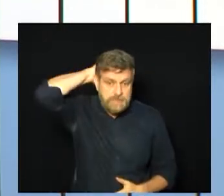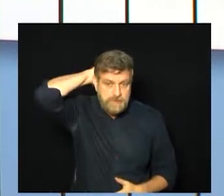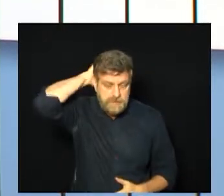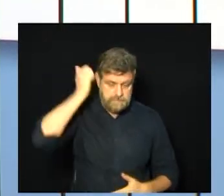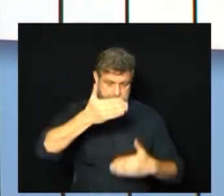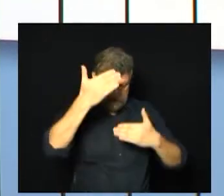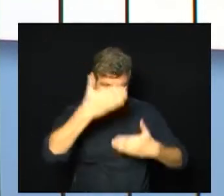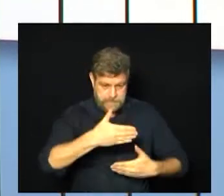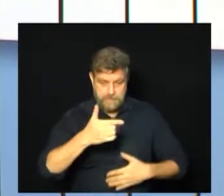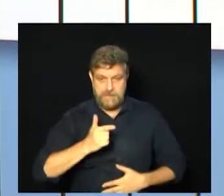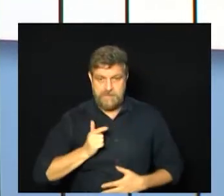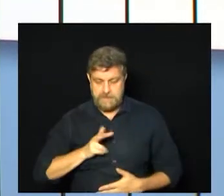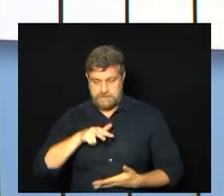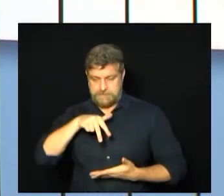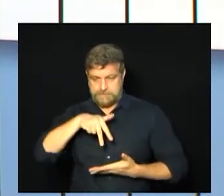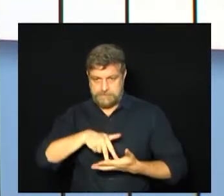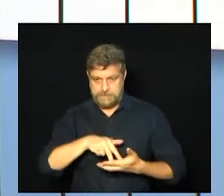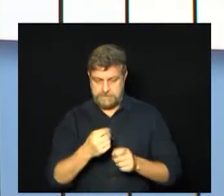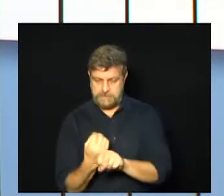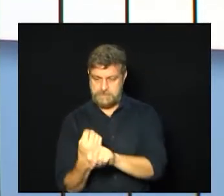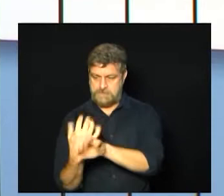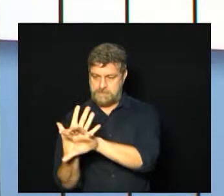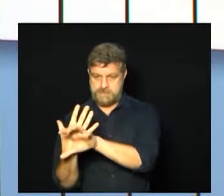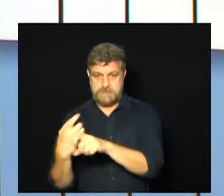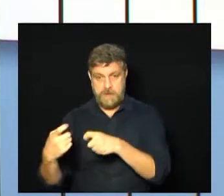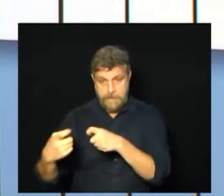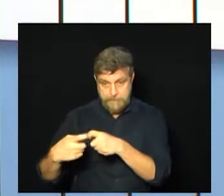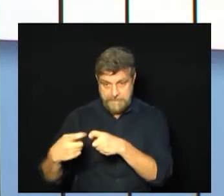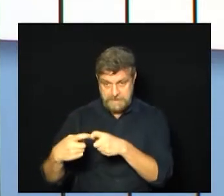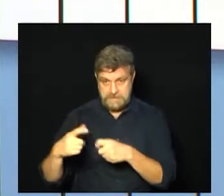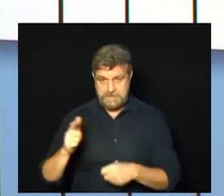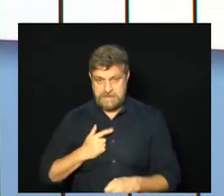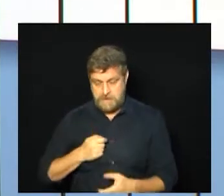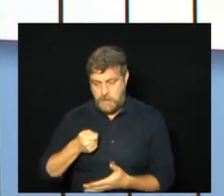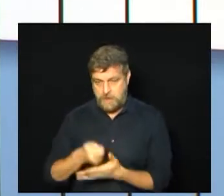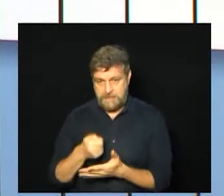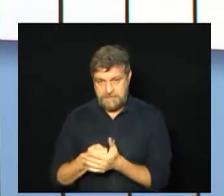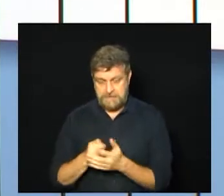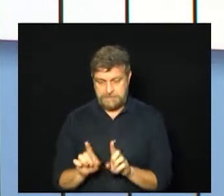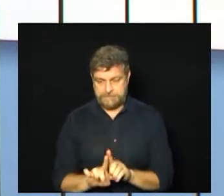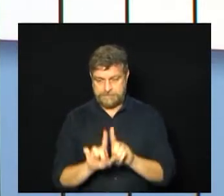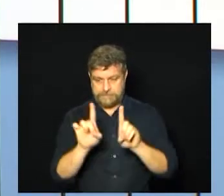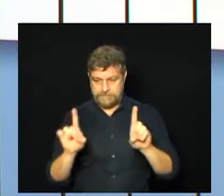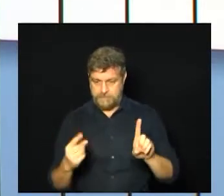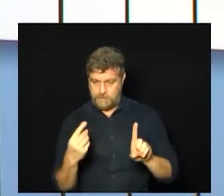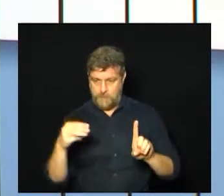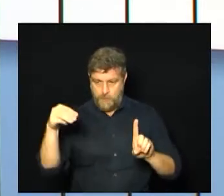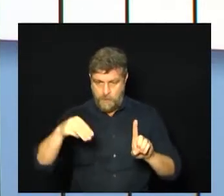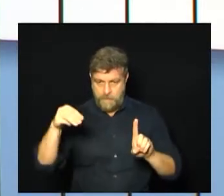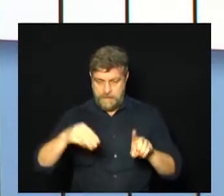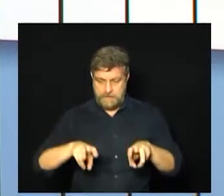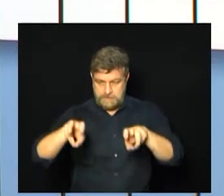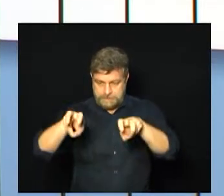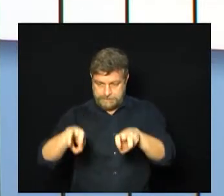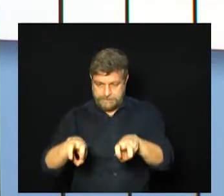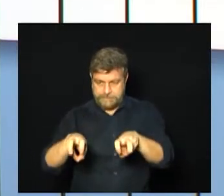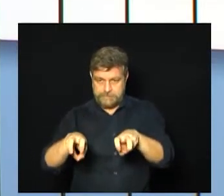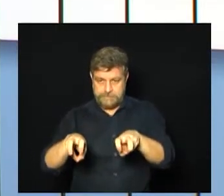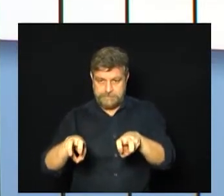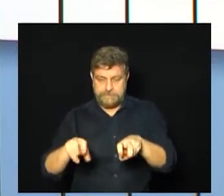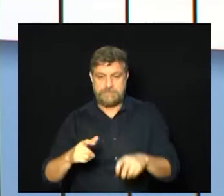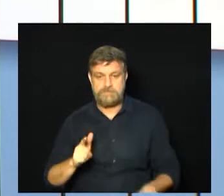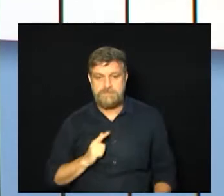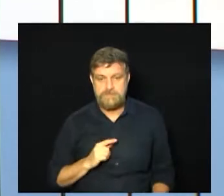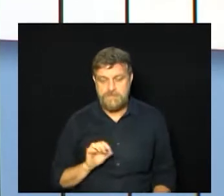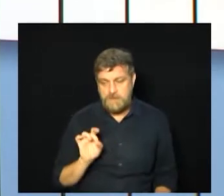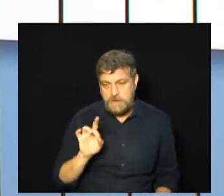manter um plantão de telemedicina e uma comissão exige o distanciamento de 1 metro entre os candidatos, com